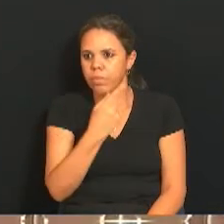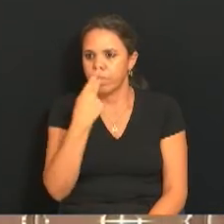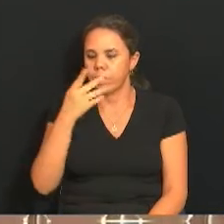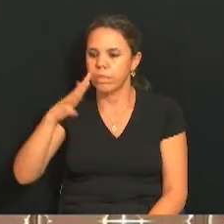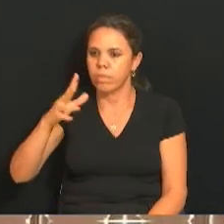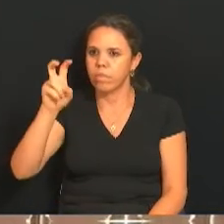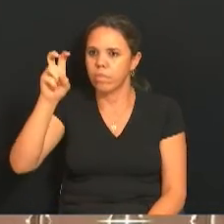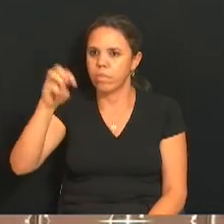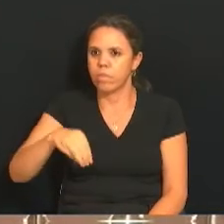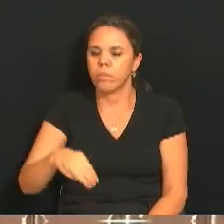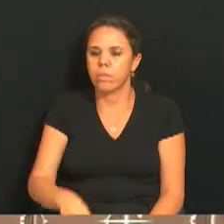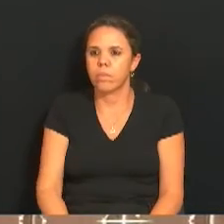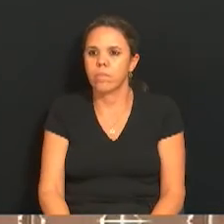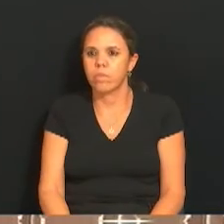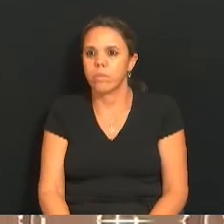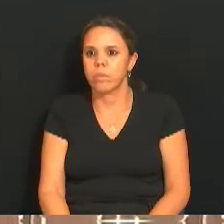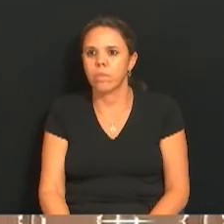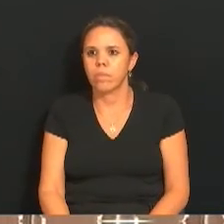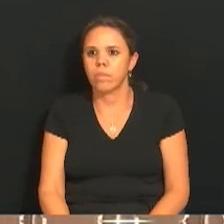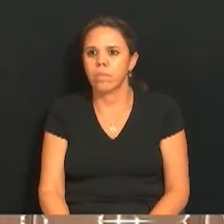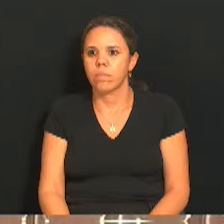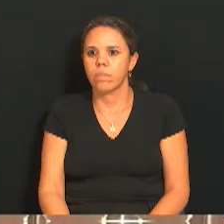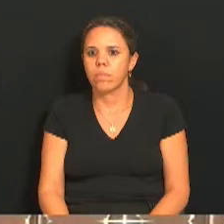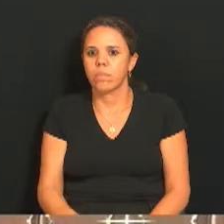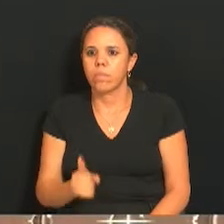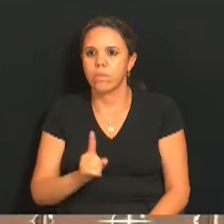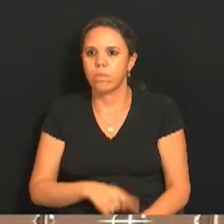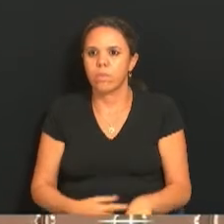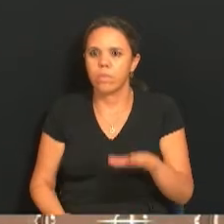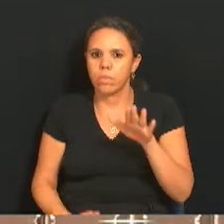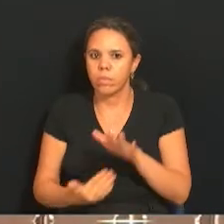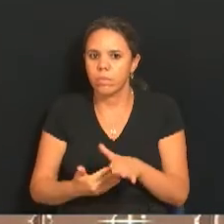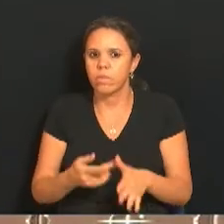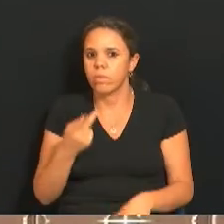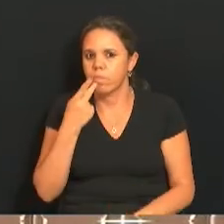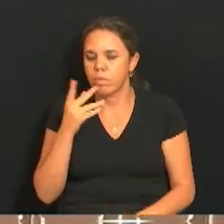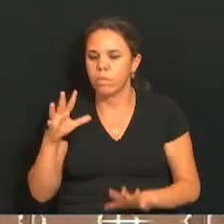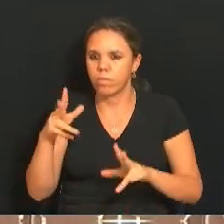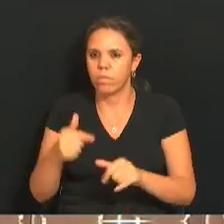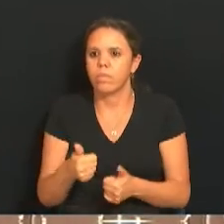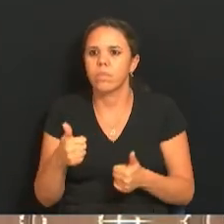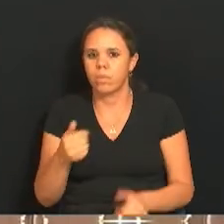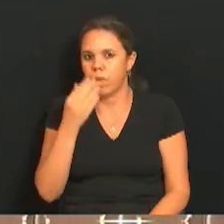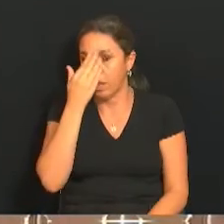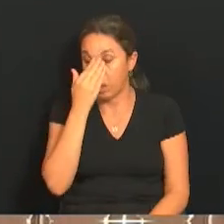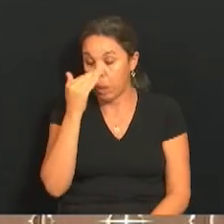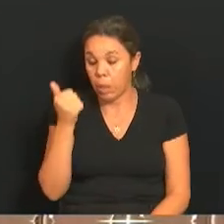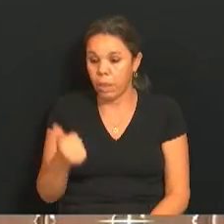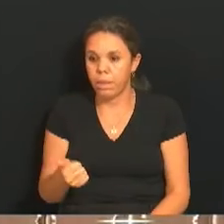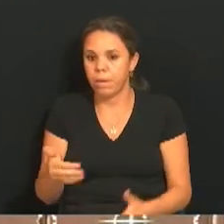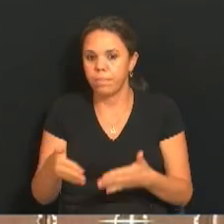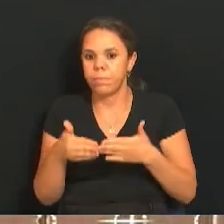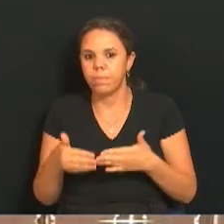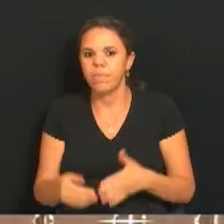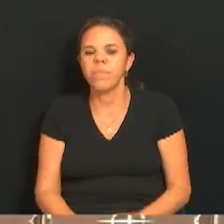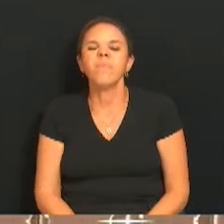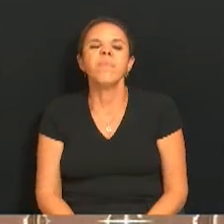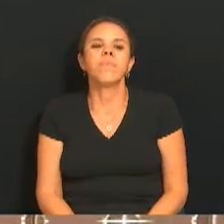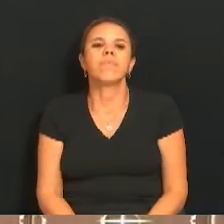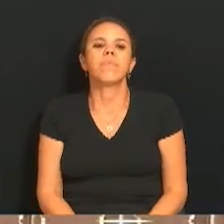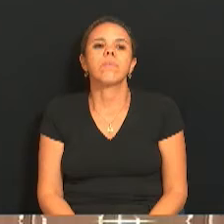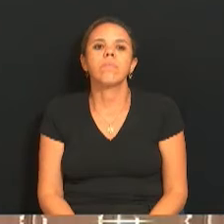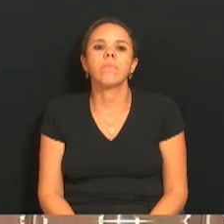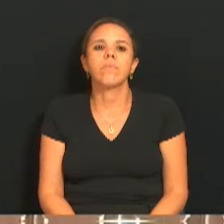5 minutos, né, para a gente poder ter essa fala de todos aí. Capitão Daltoso, por favor, a fala é sua.